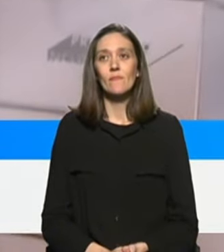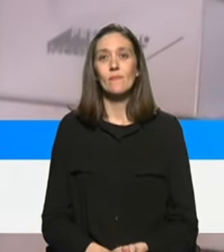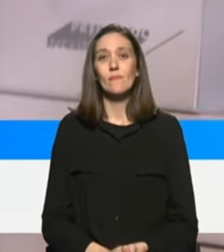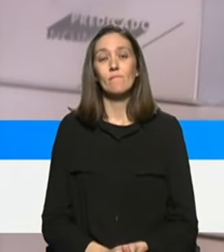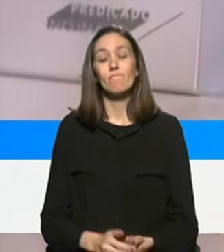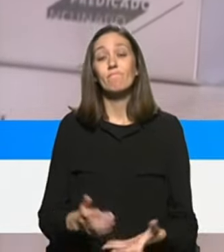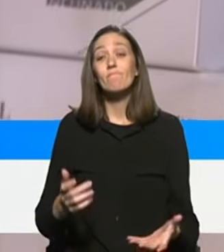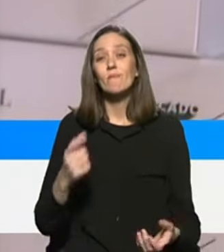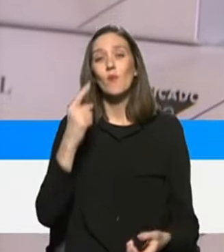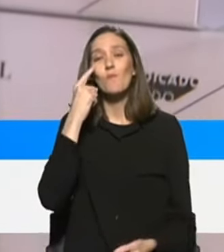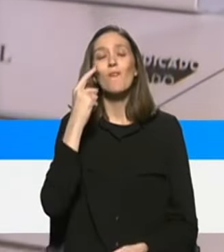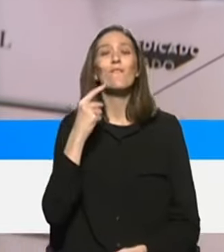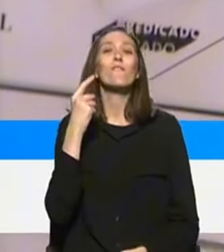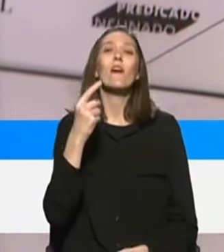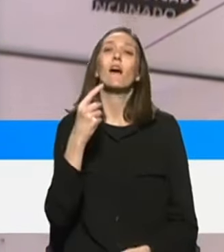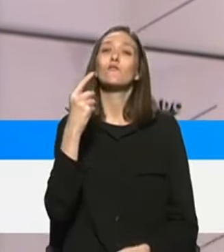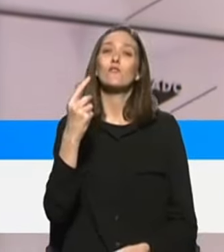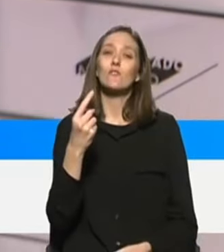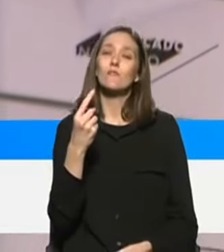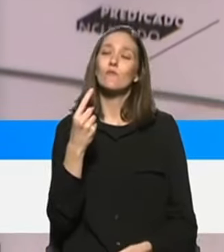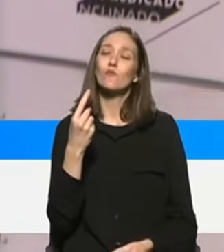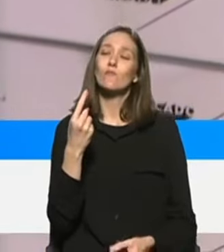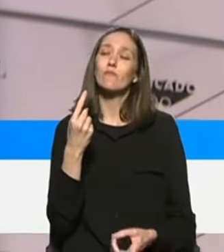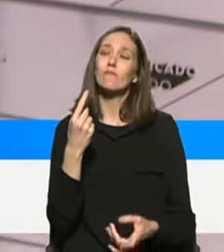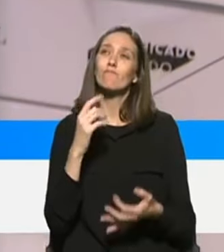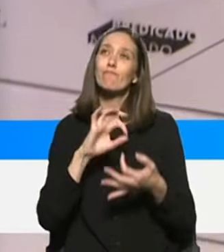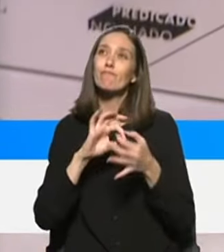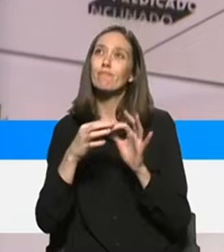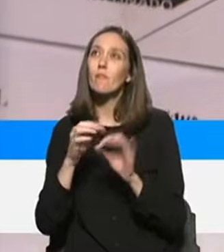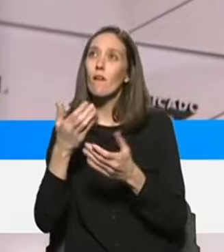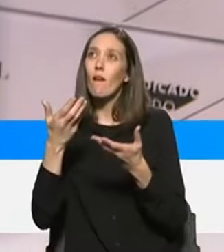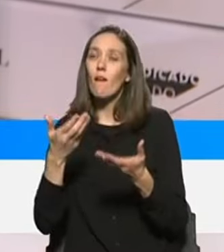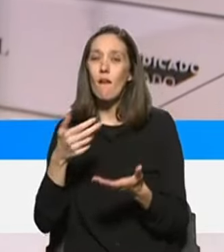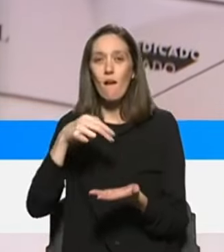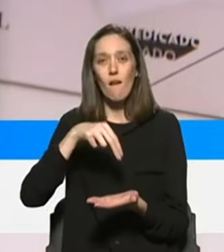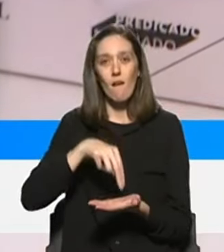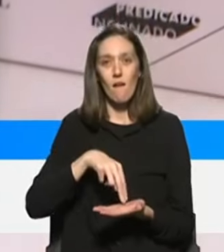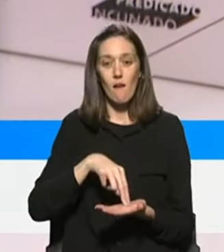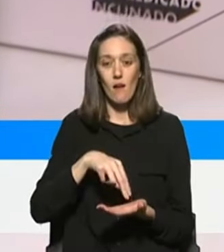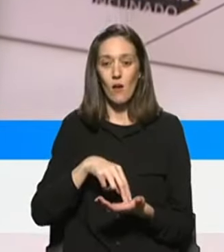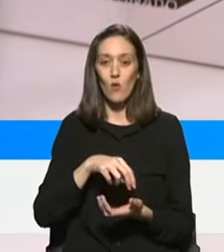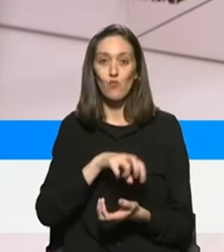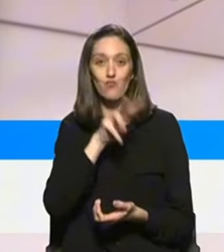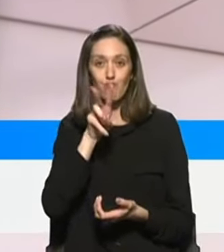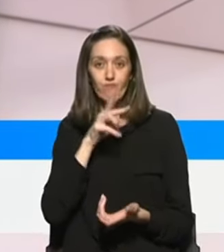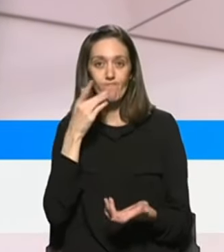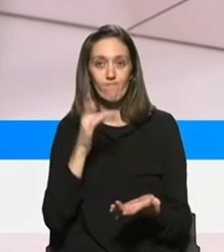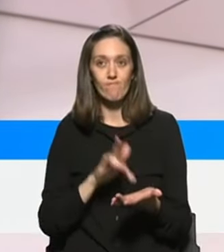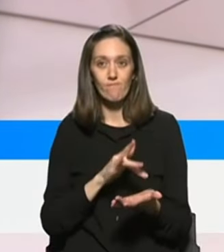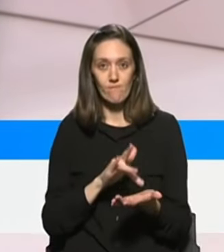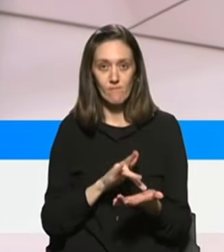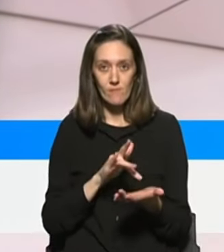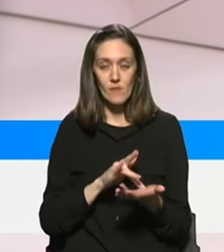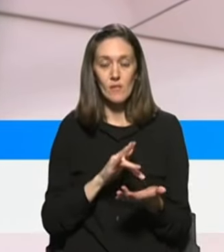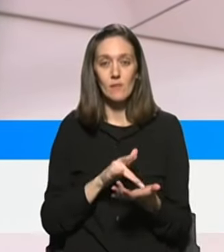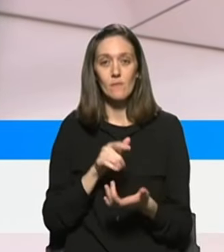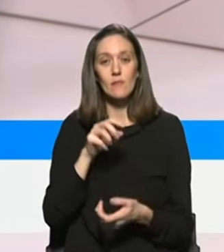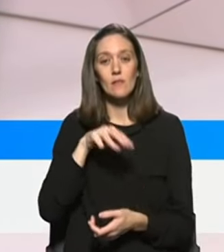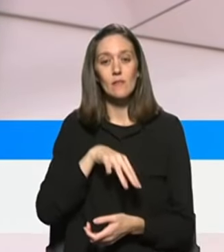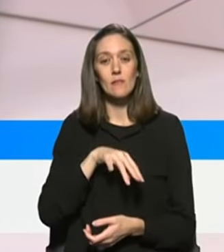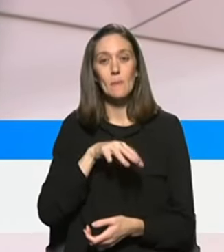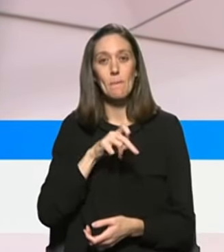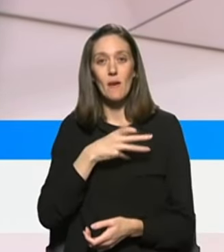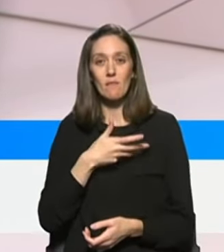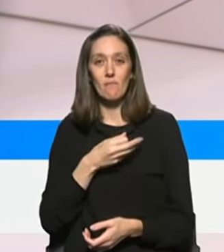É uma viagem sobre o sentido da existência. O segundo volume do romance histórico de Madalena São Bento, Partir em